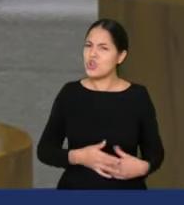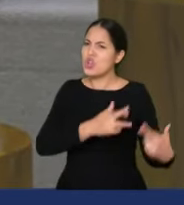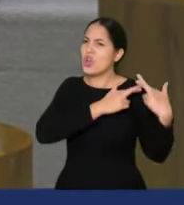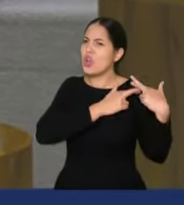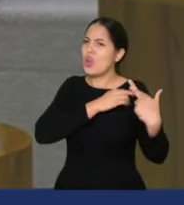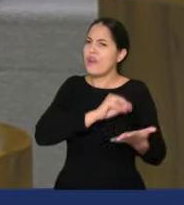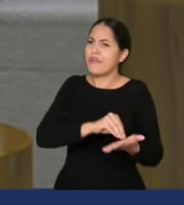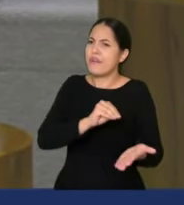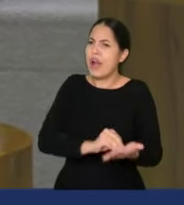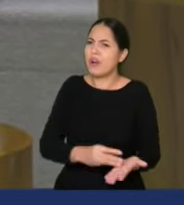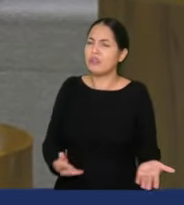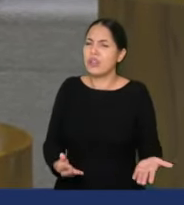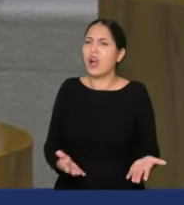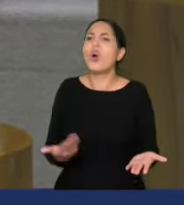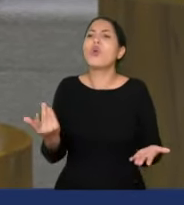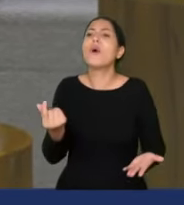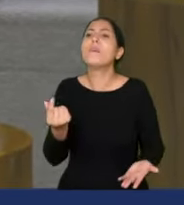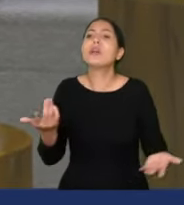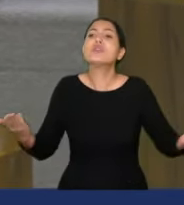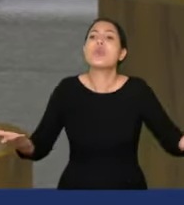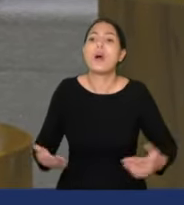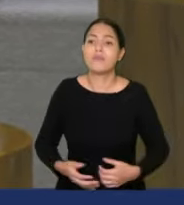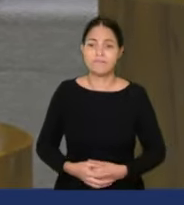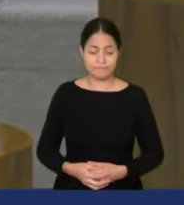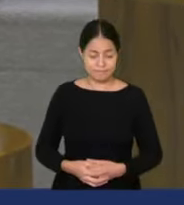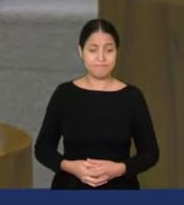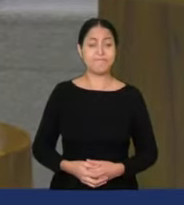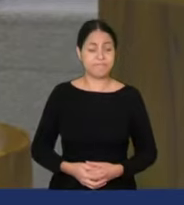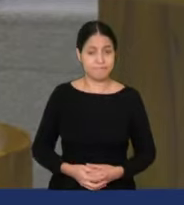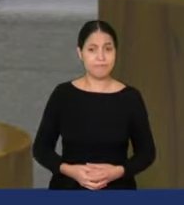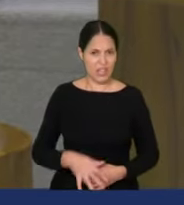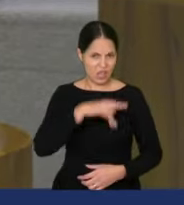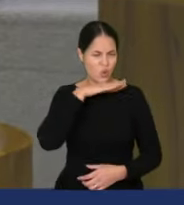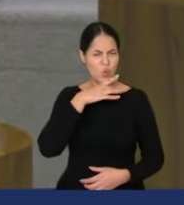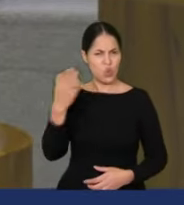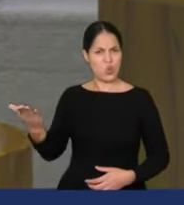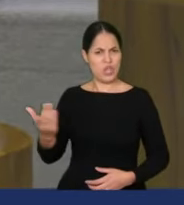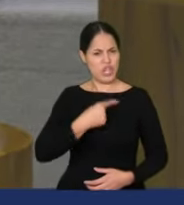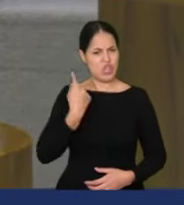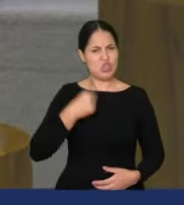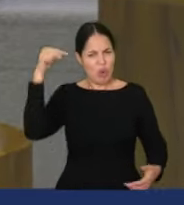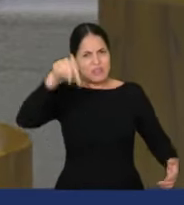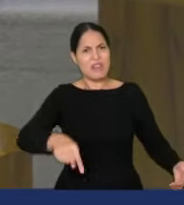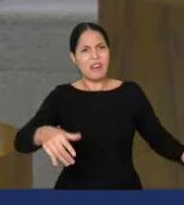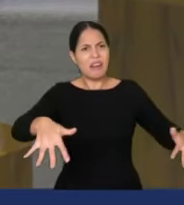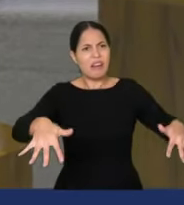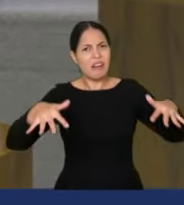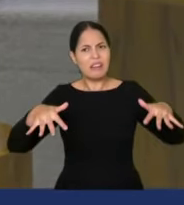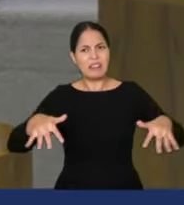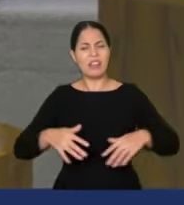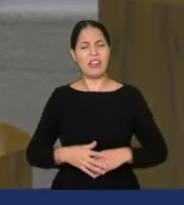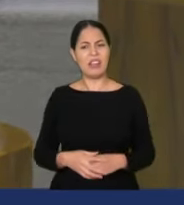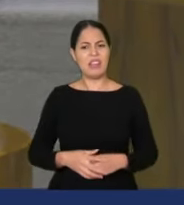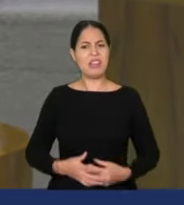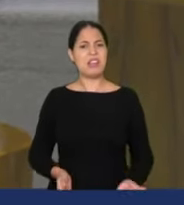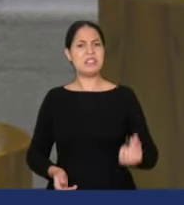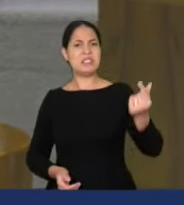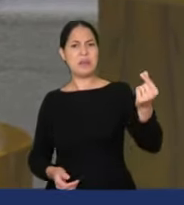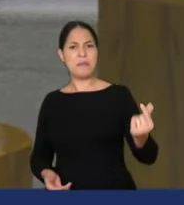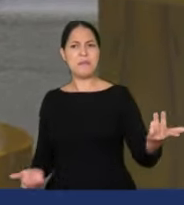irresponsabilidade? É muito ruim a gente estar ouvindo aqui que esse preço de